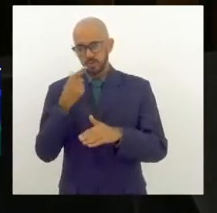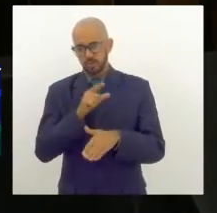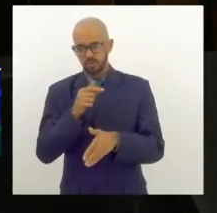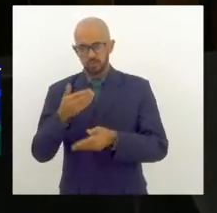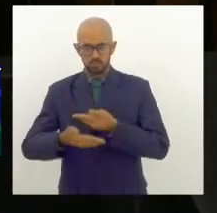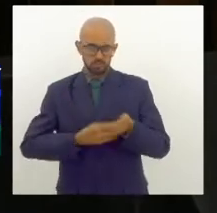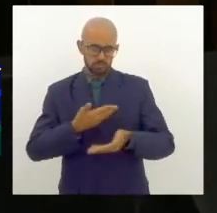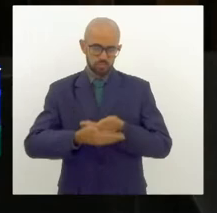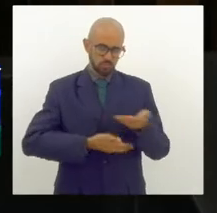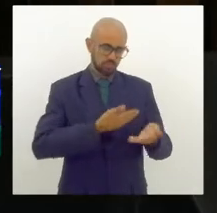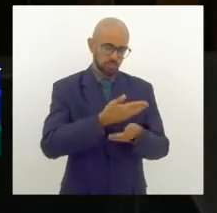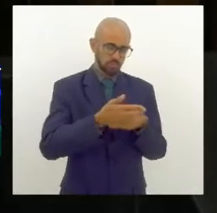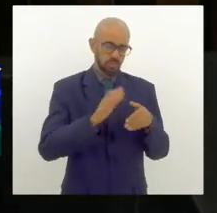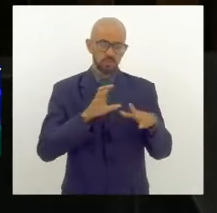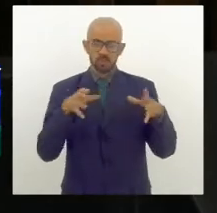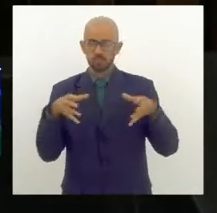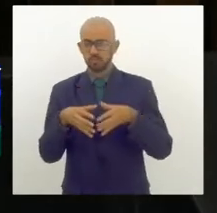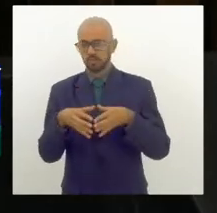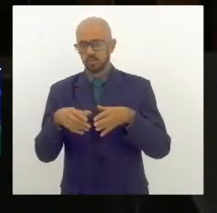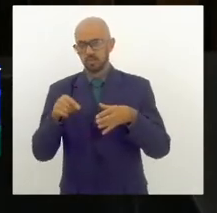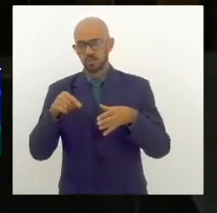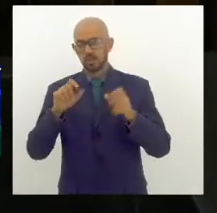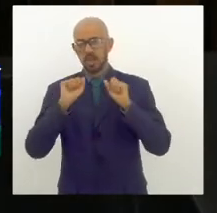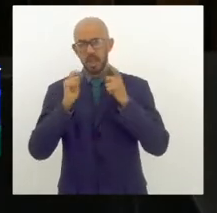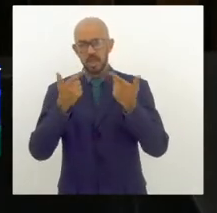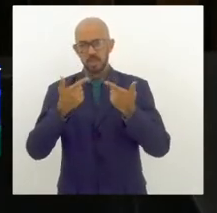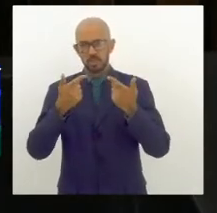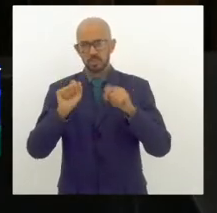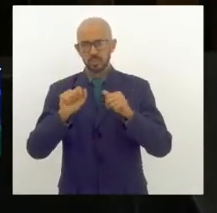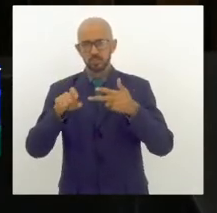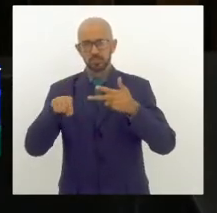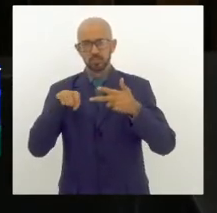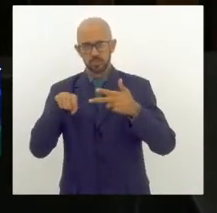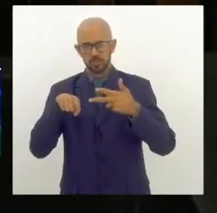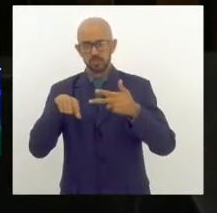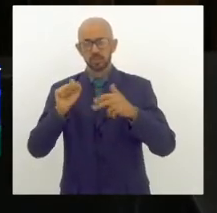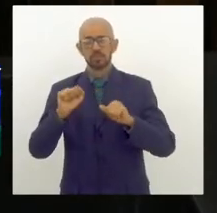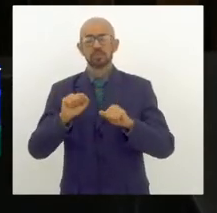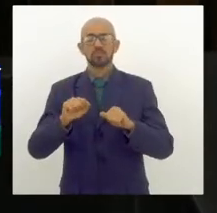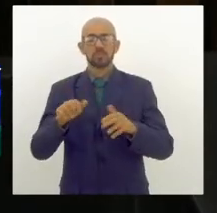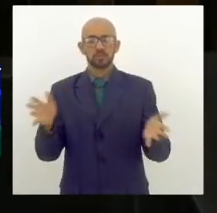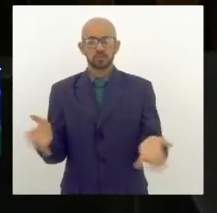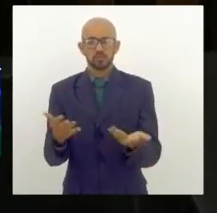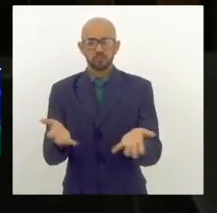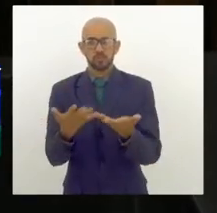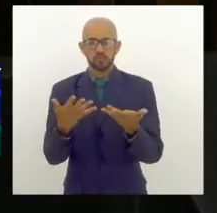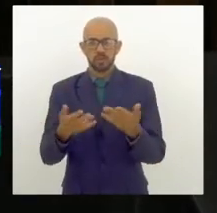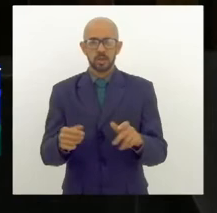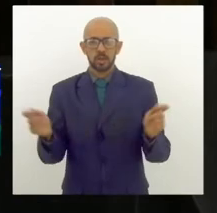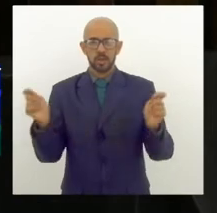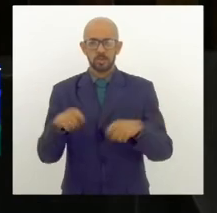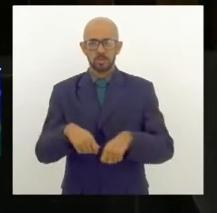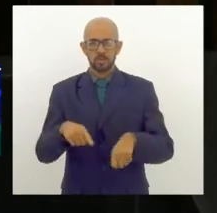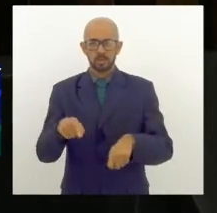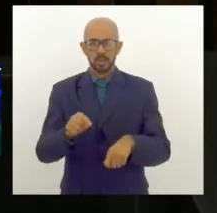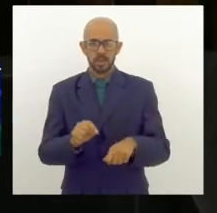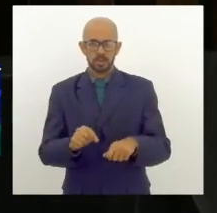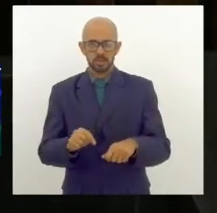das comissões dessa casa, através do Poder Executivo, com essas, e estimular que a capacidade instalada para receber